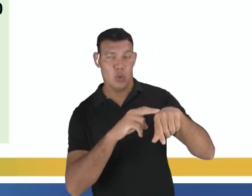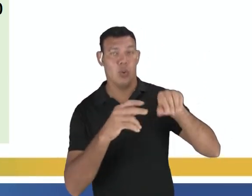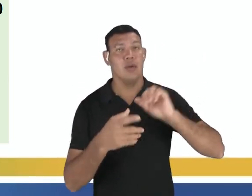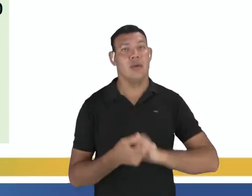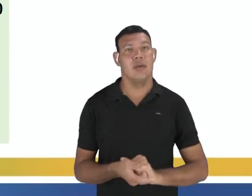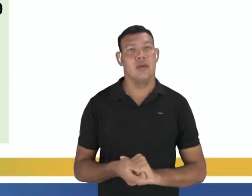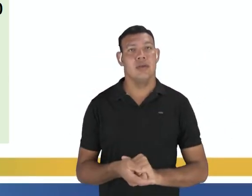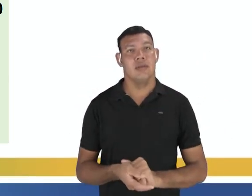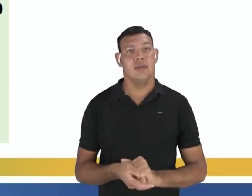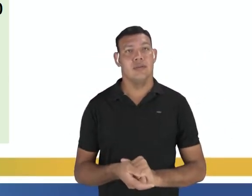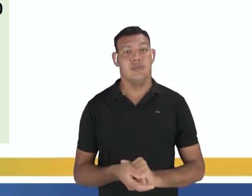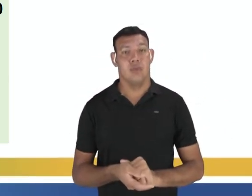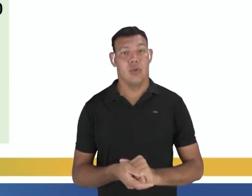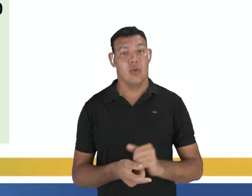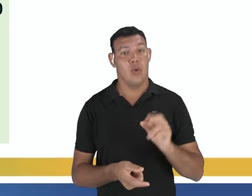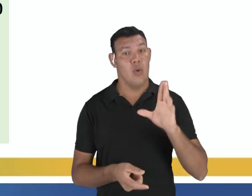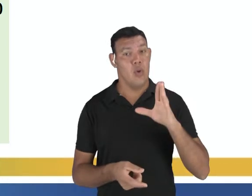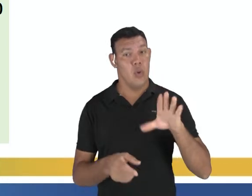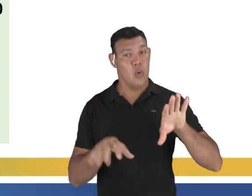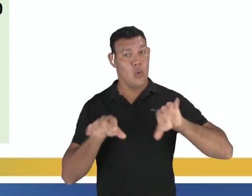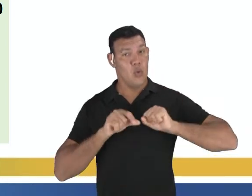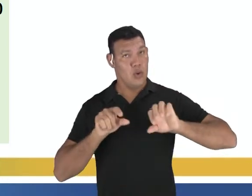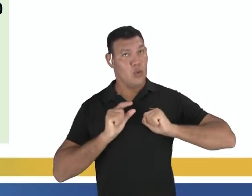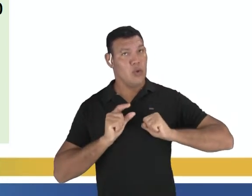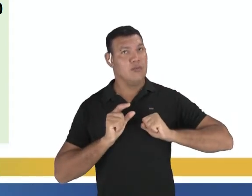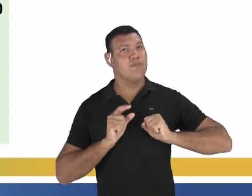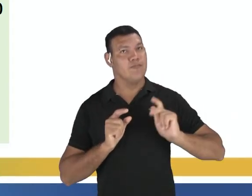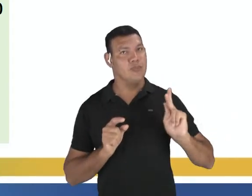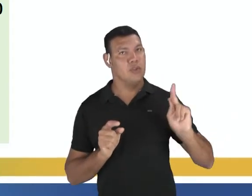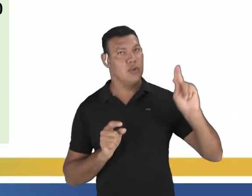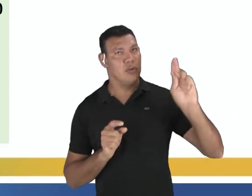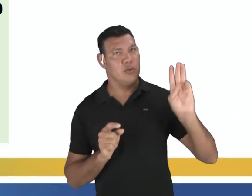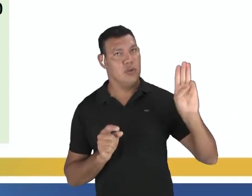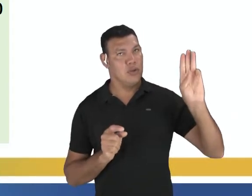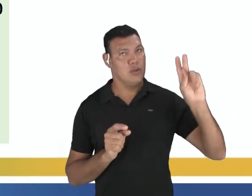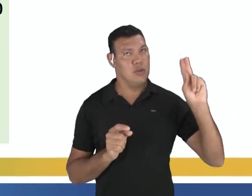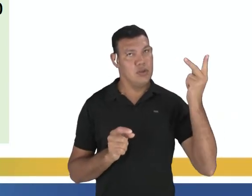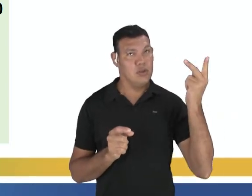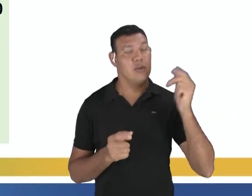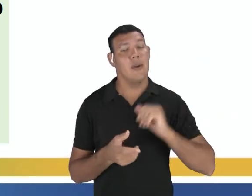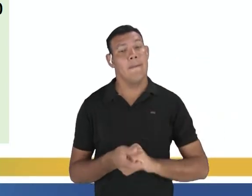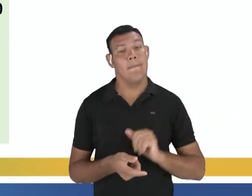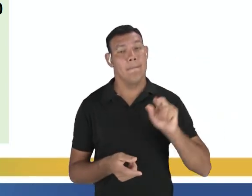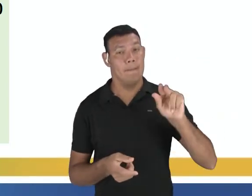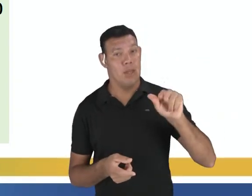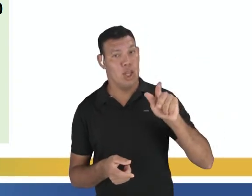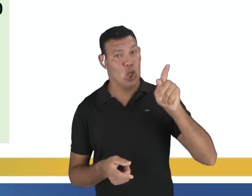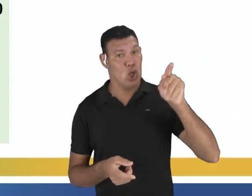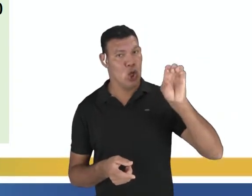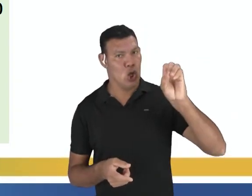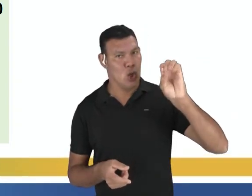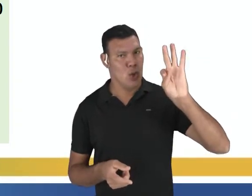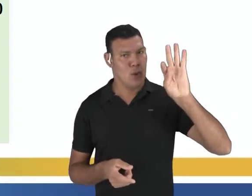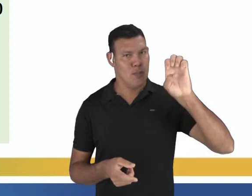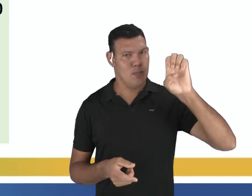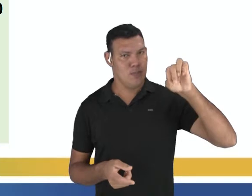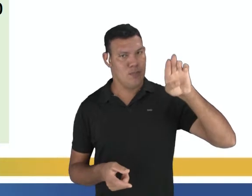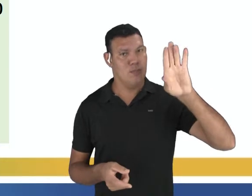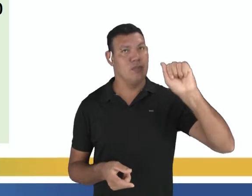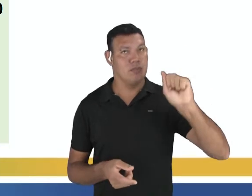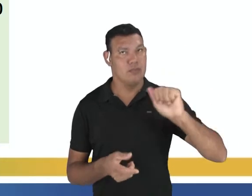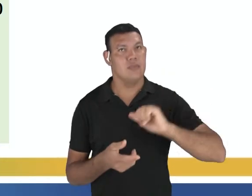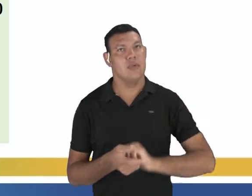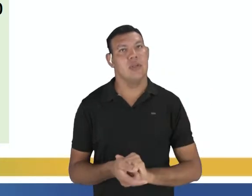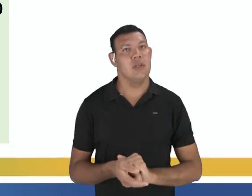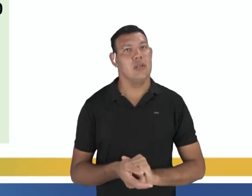consumo em quilowatt-hora, ele é dado pela multiplicação da potência vezes horas dividido por 1.000, tá? Então acompanha